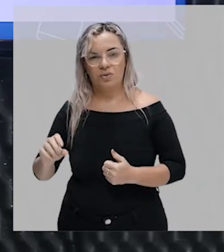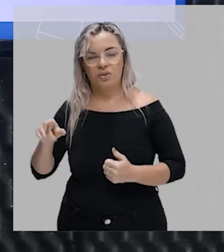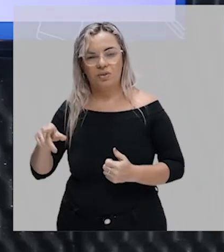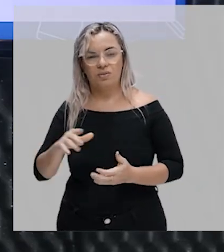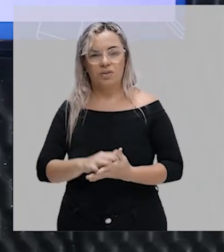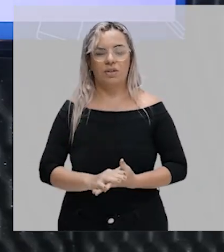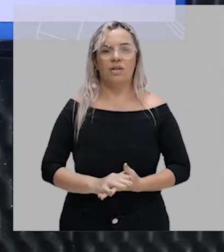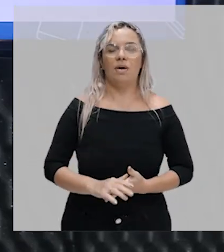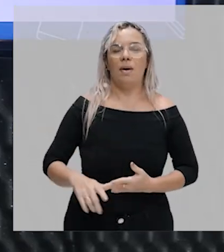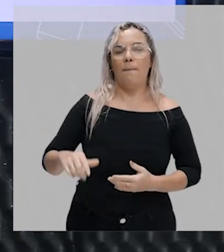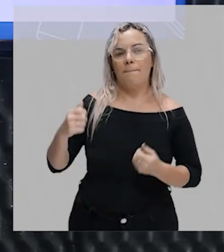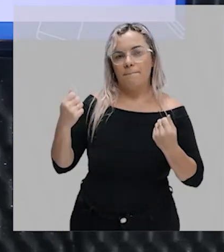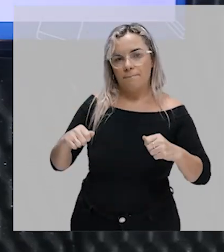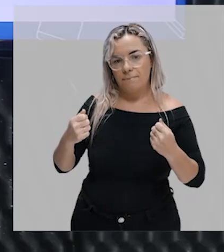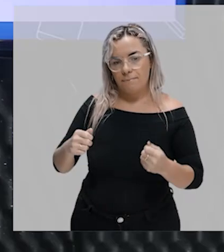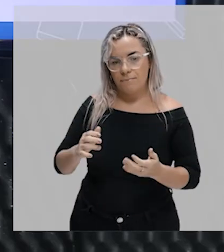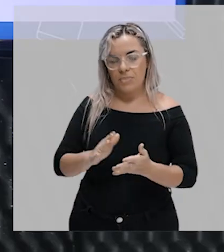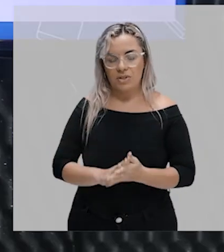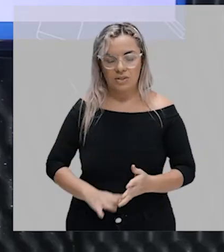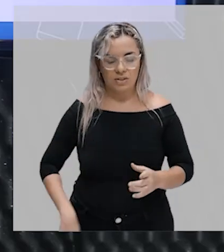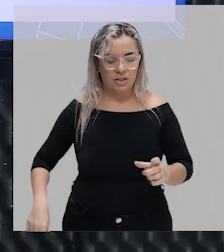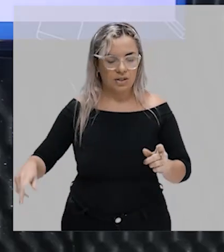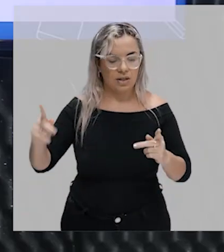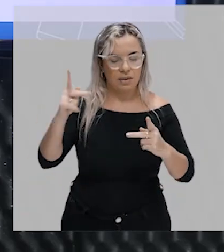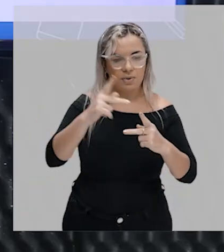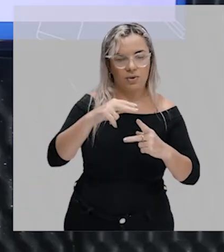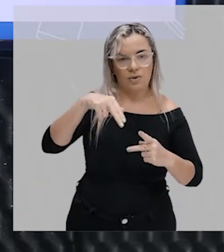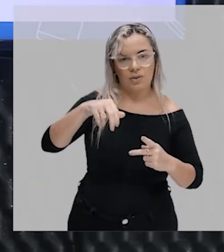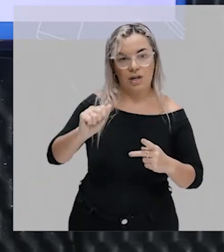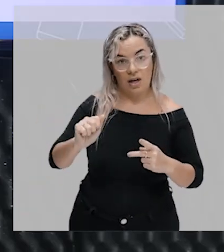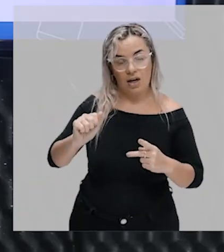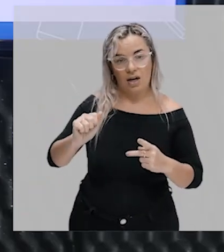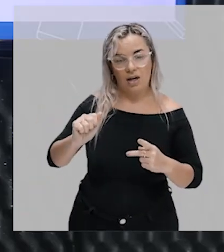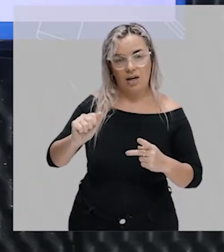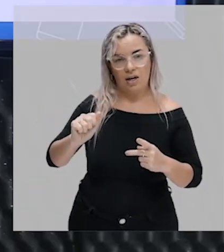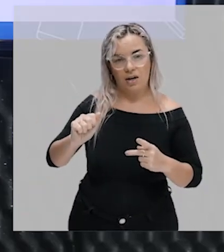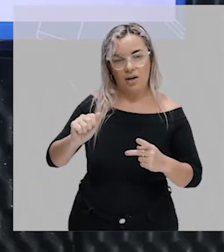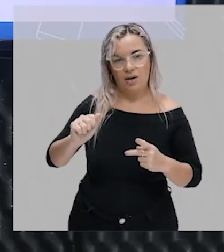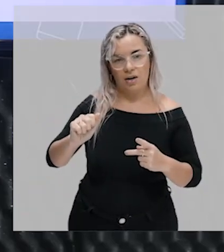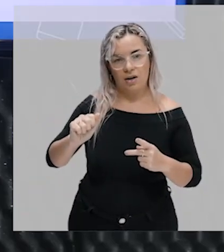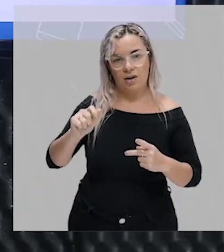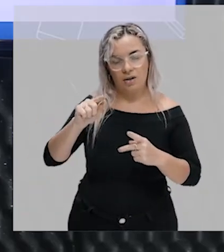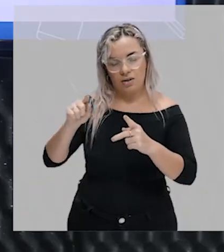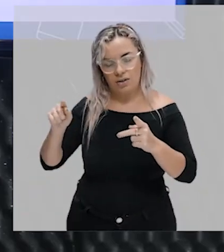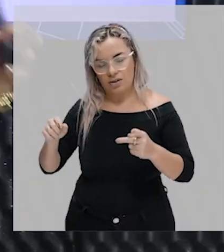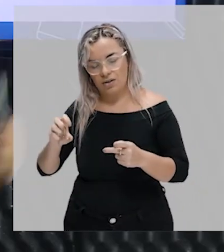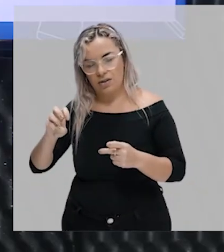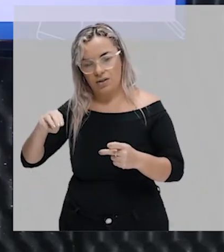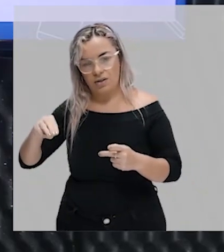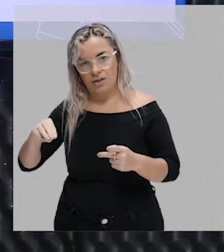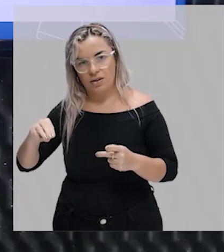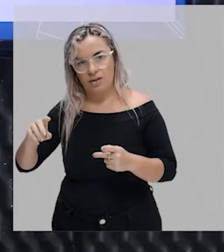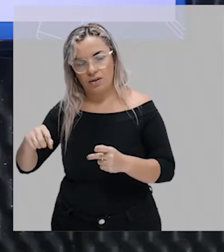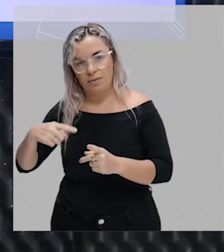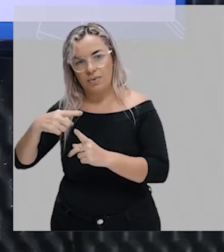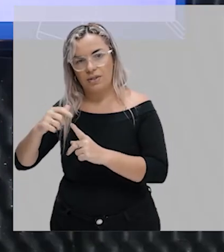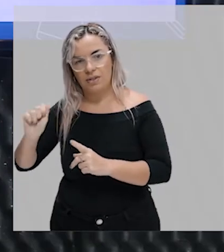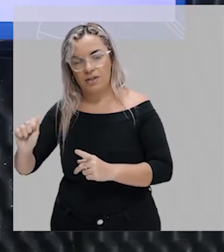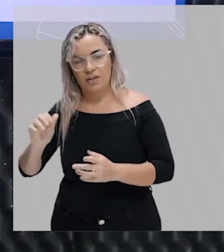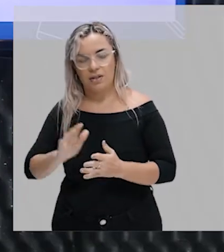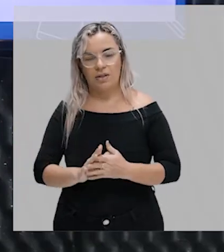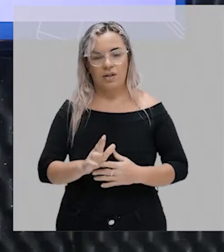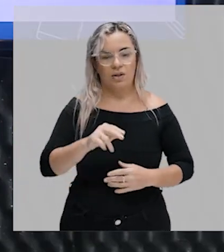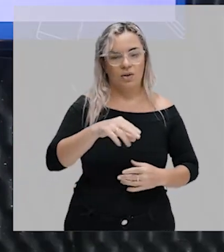o na, que é em mais a, da na. Existe o no, que é em mais o da nu, né? No carro,